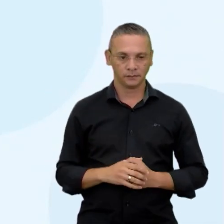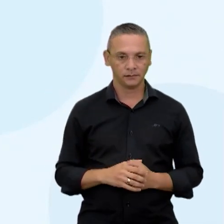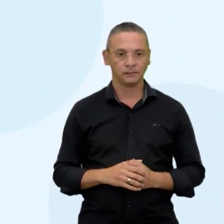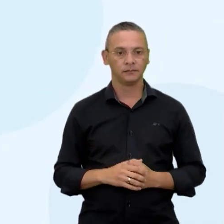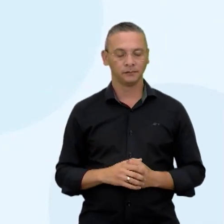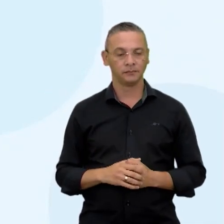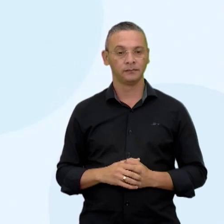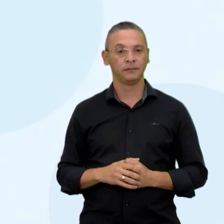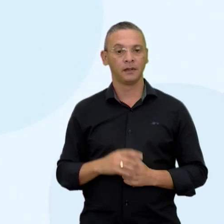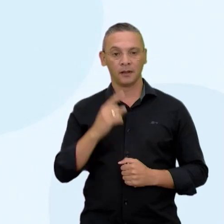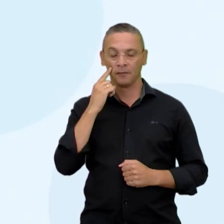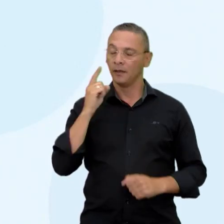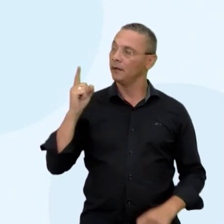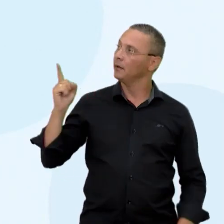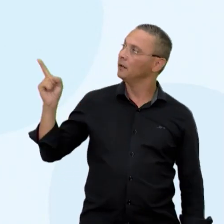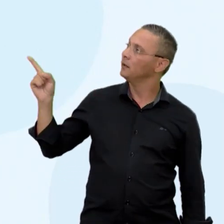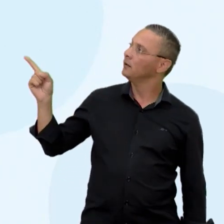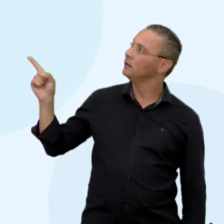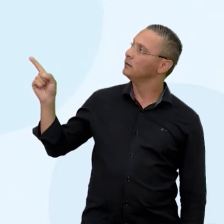as,